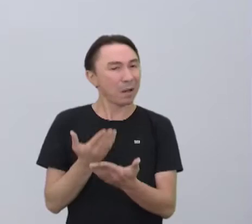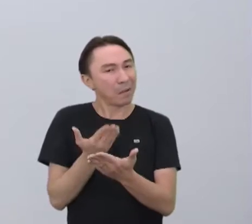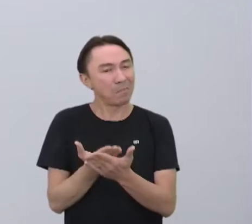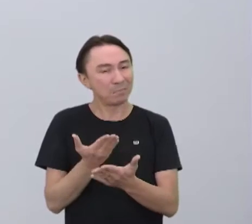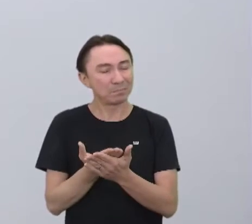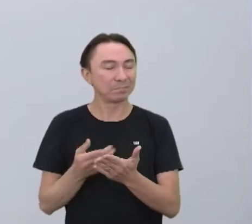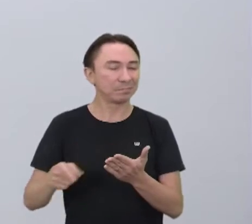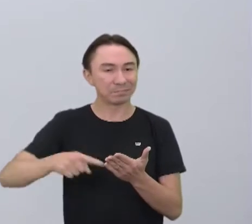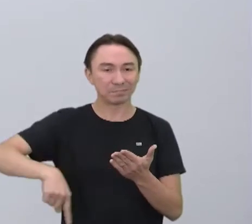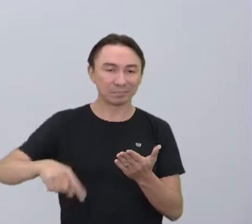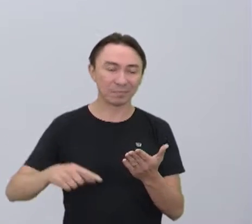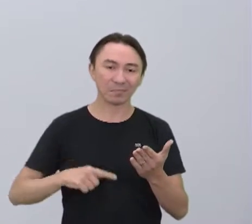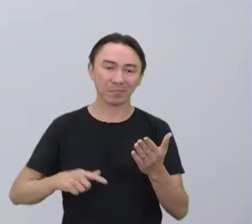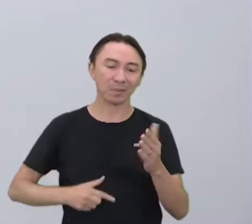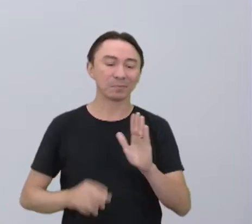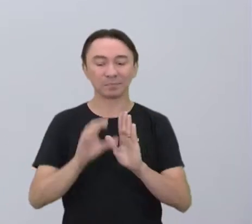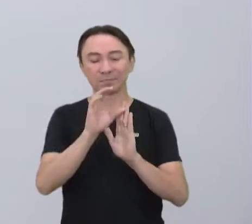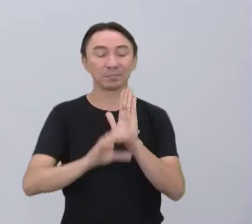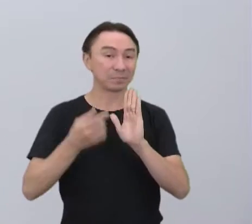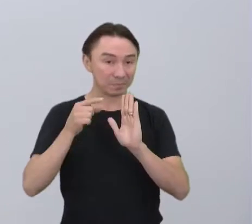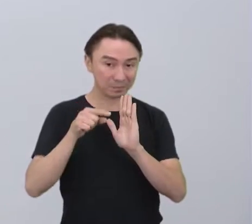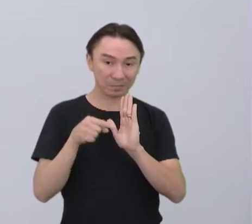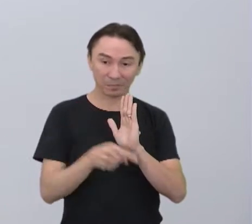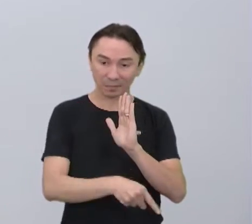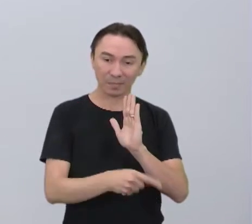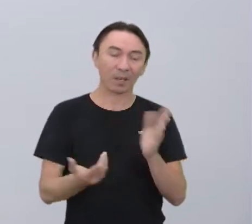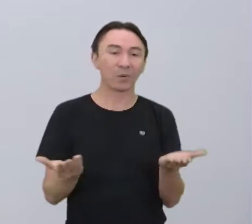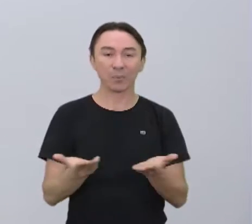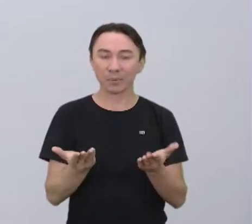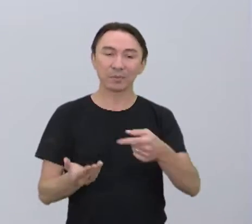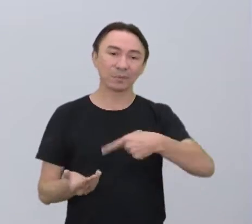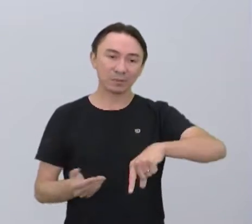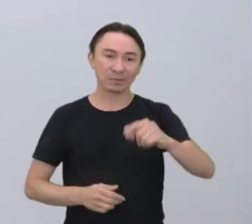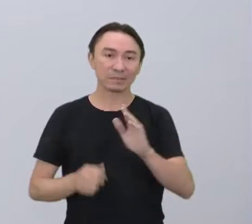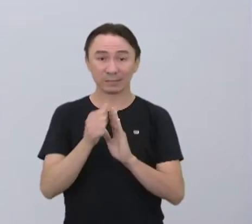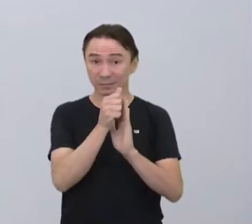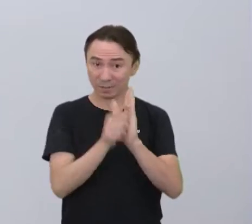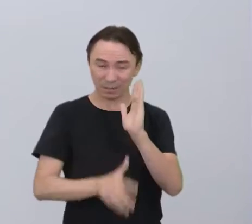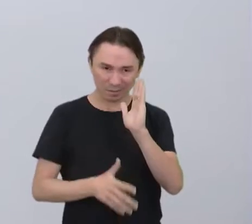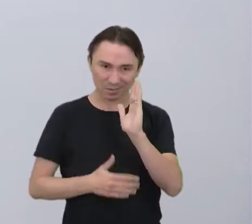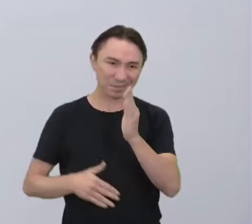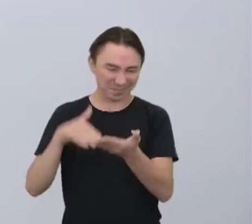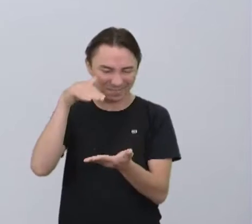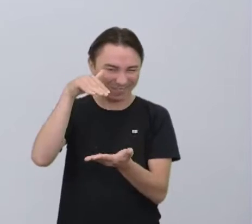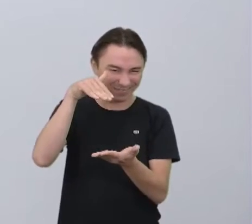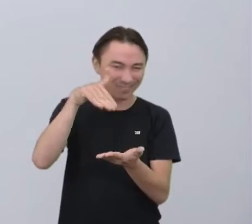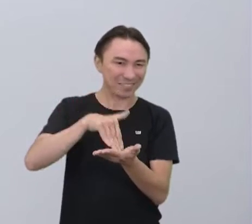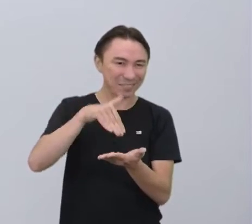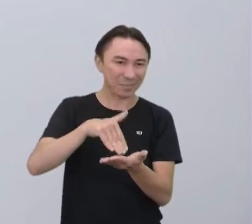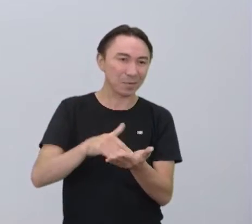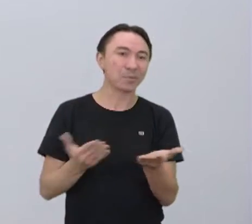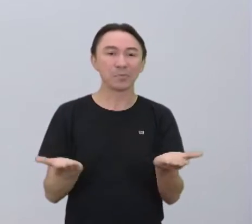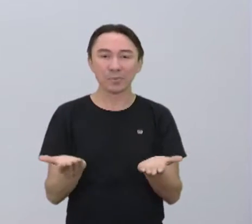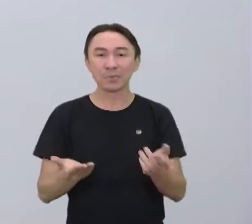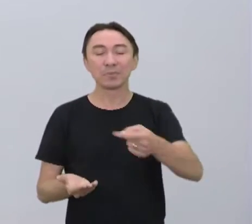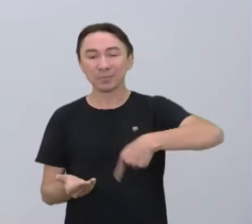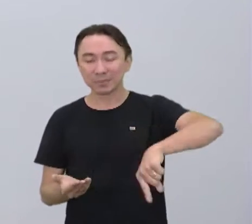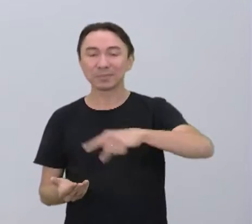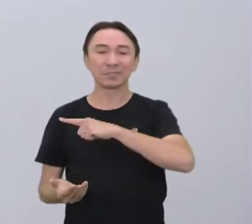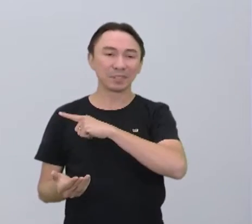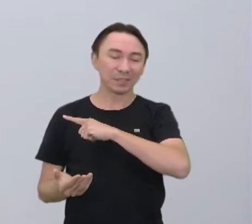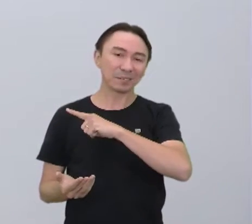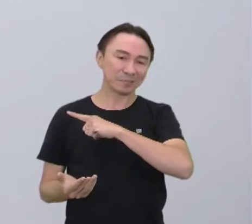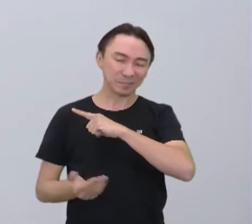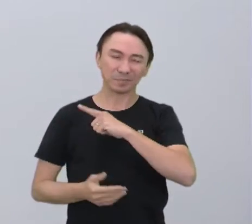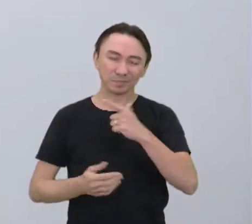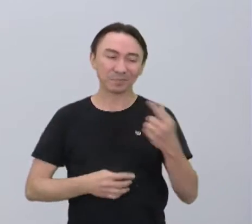aprofundamentos. Agora, né, nos encaminhando para as últimas atividades. E hoje continuaremos nossos debates aí, só que dessa vez,